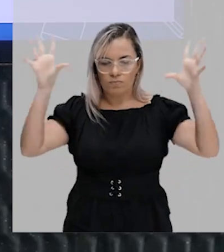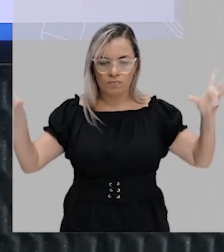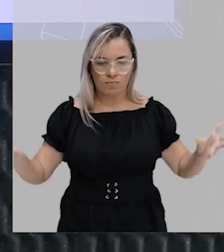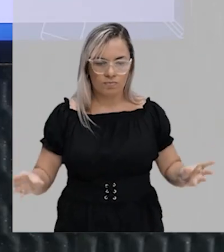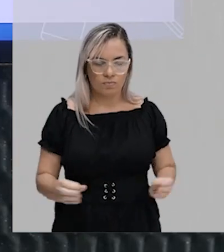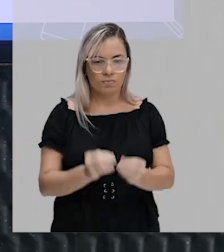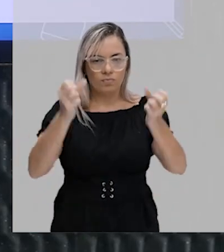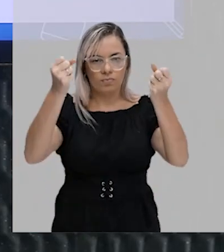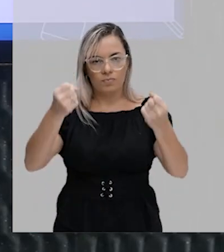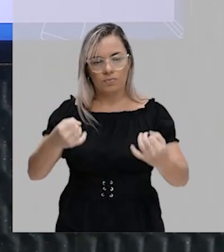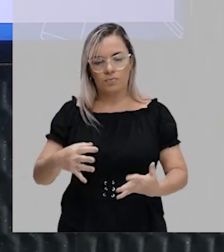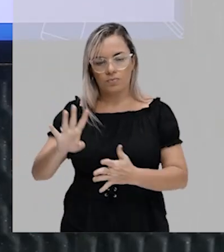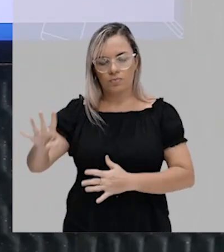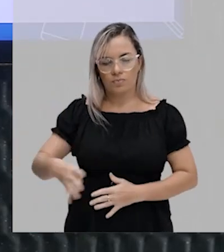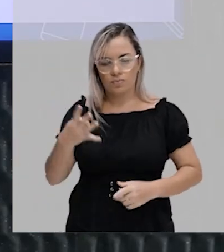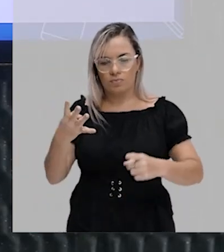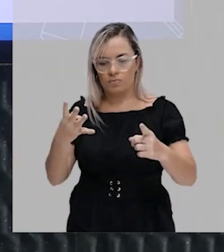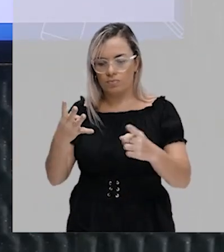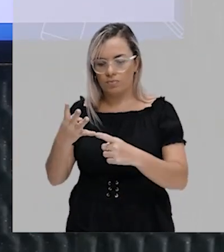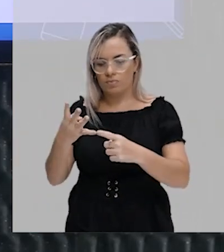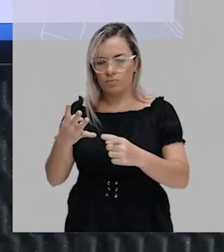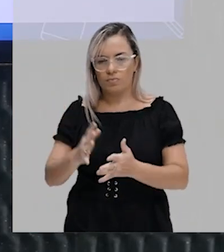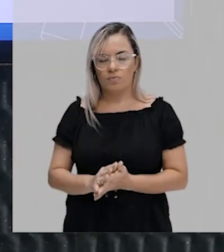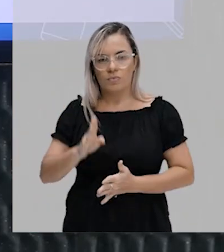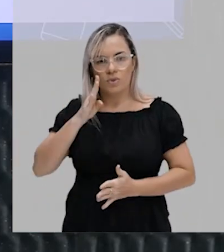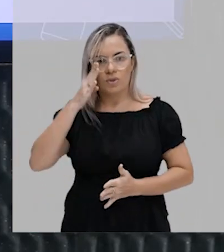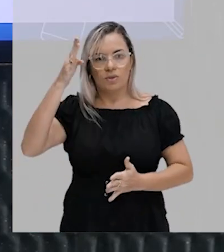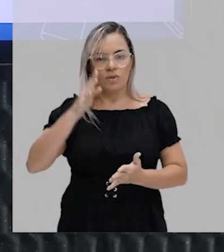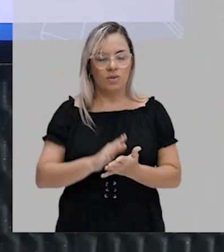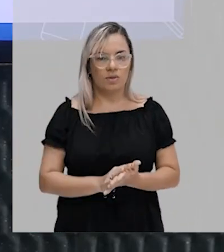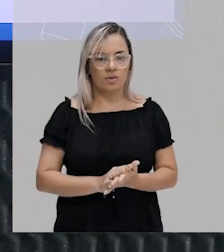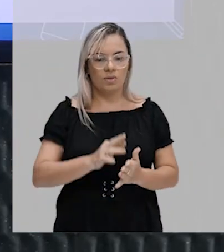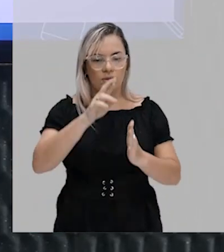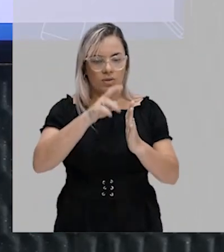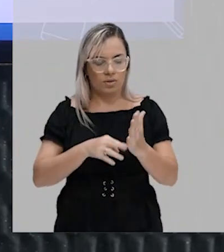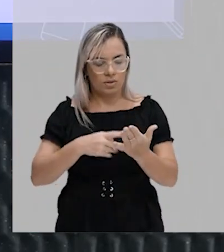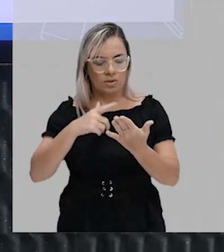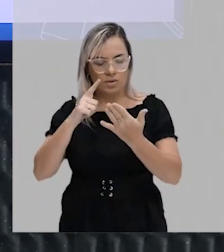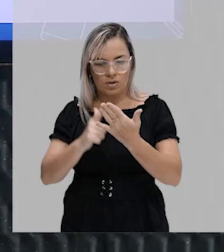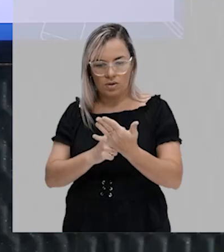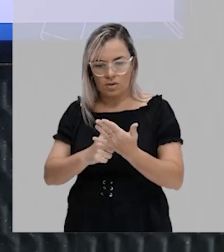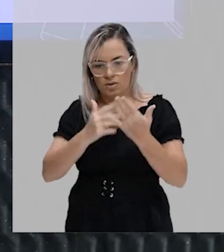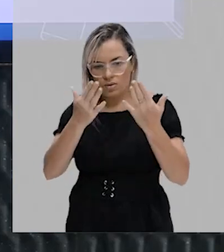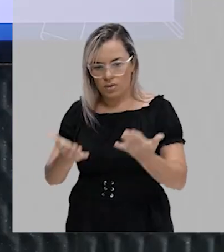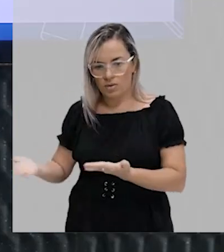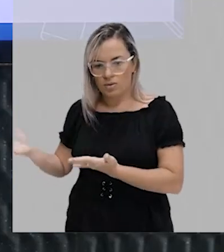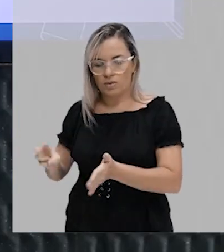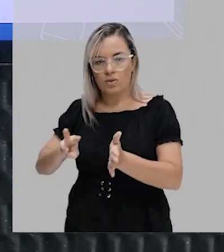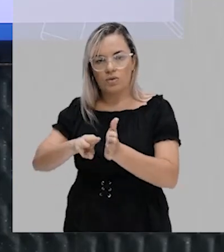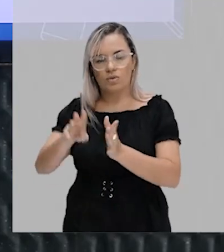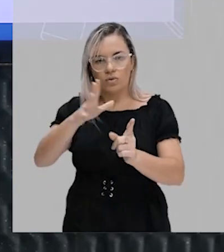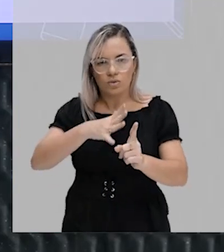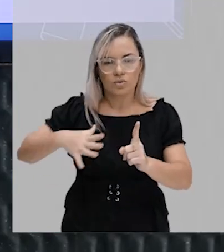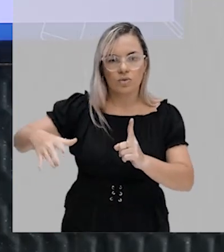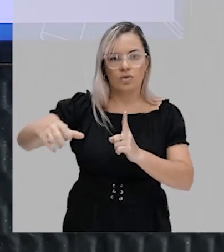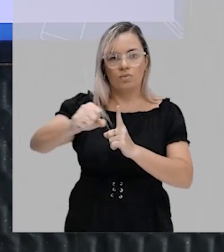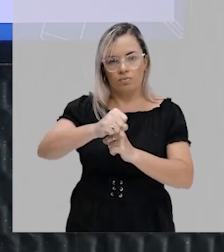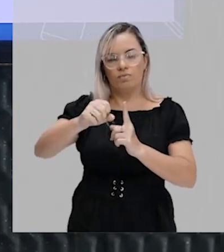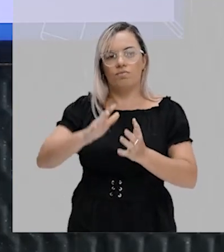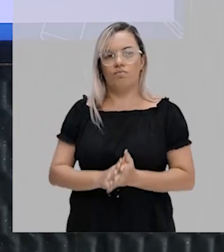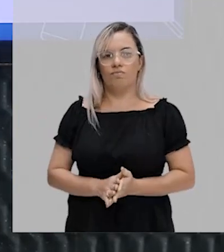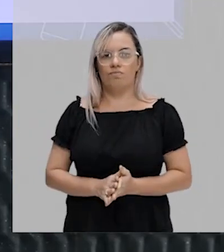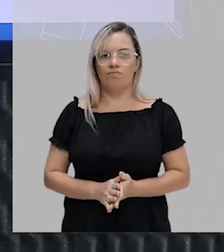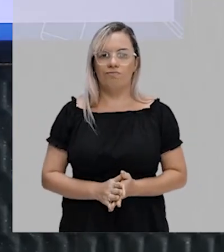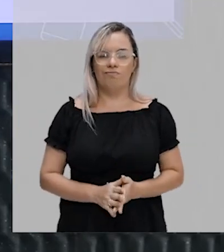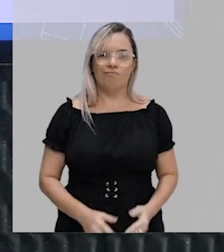vou dizer para ti o que tem ali na principal obra de Durkheim, chamada As Regras do Método Sociológico.